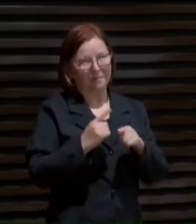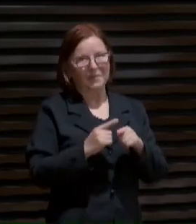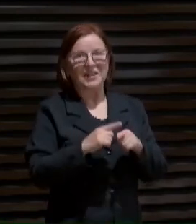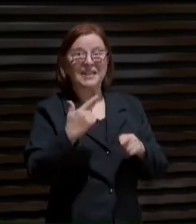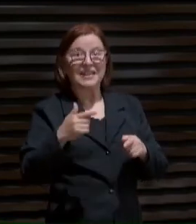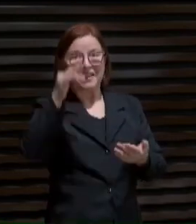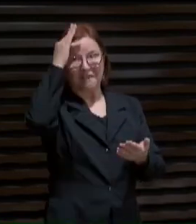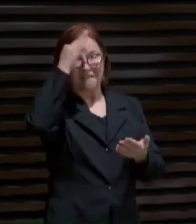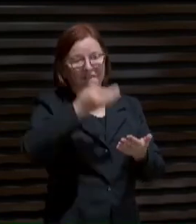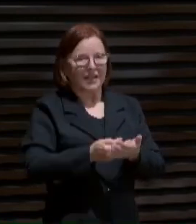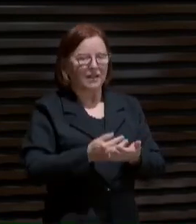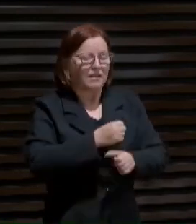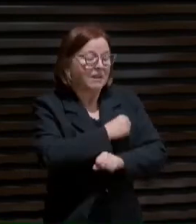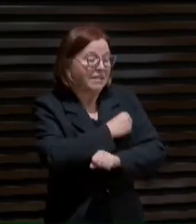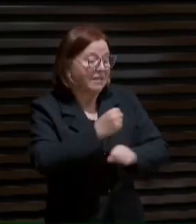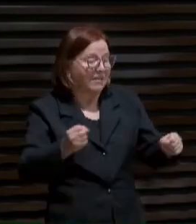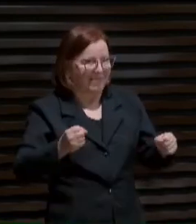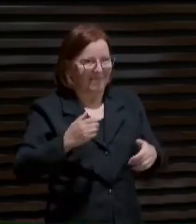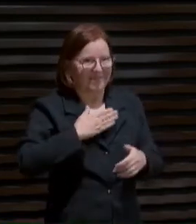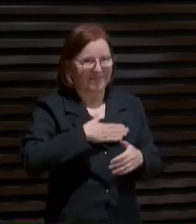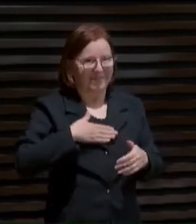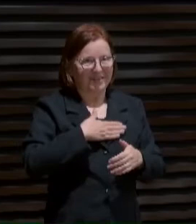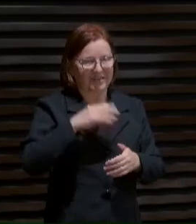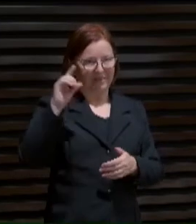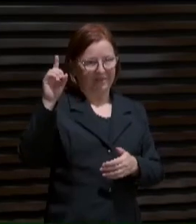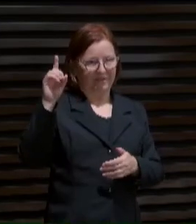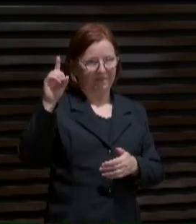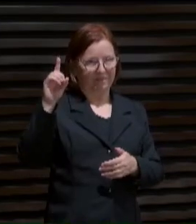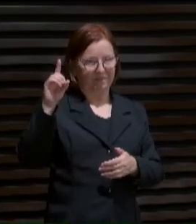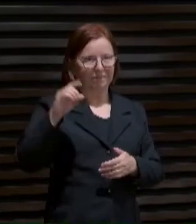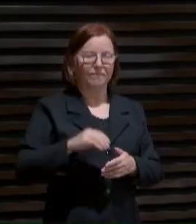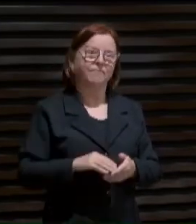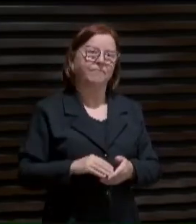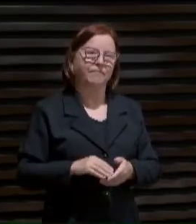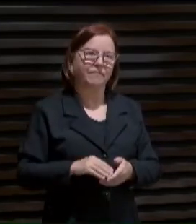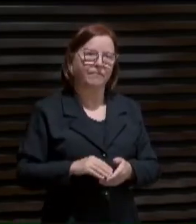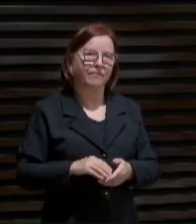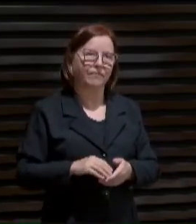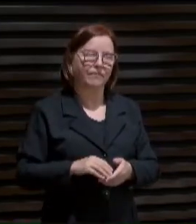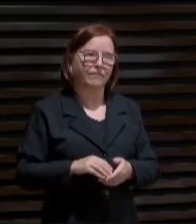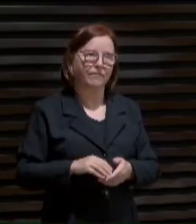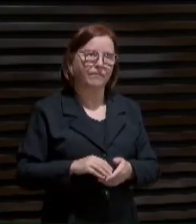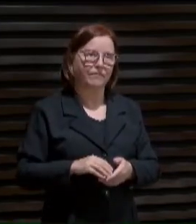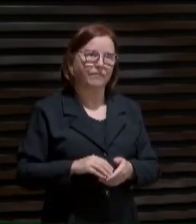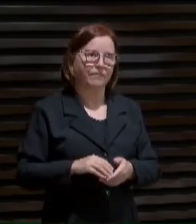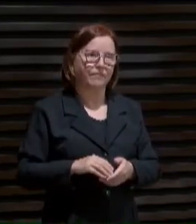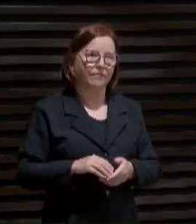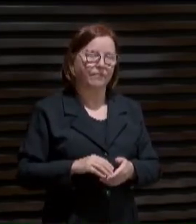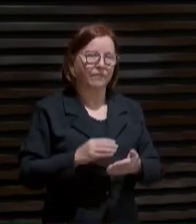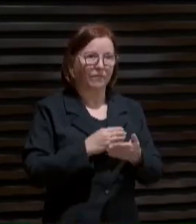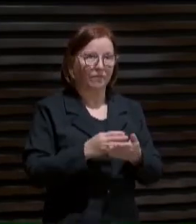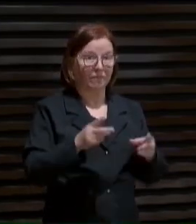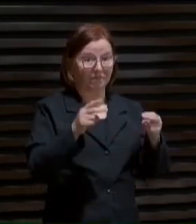agradar a Deus e diante desta palavra nós começamos a verificar nas escrituras que a uma adoração